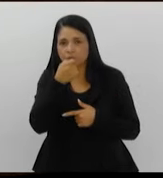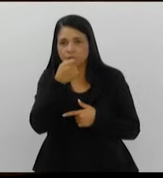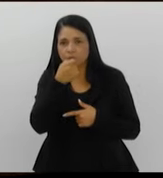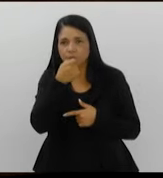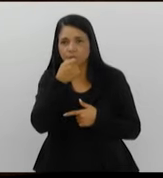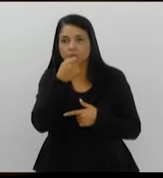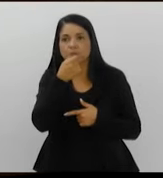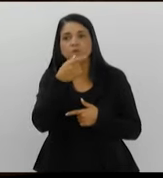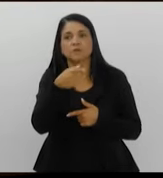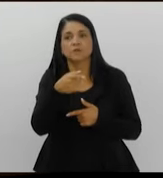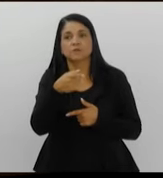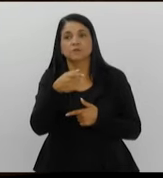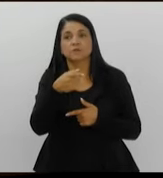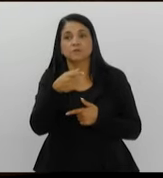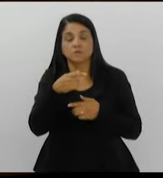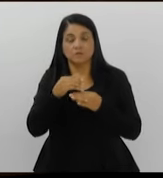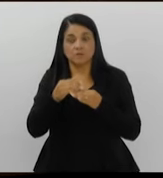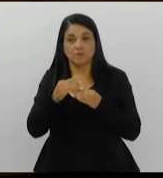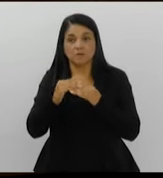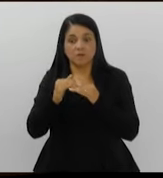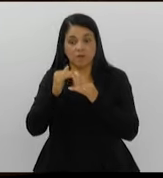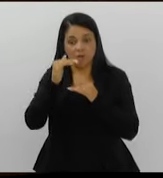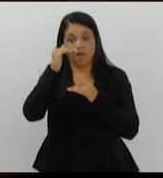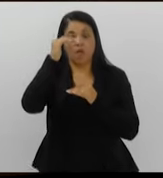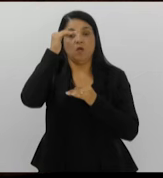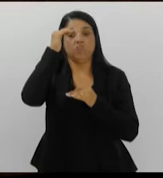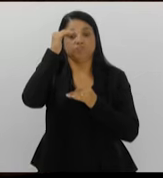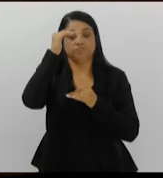porque estava numa altura superior à minha.